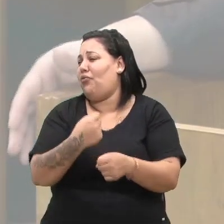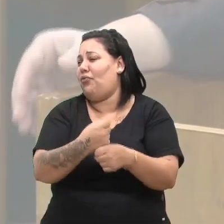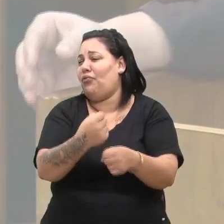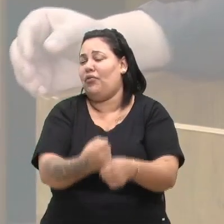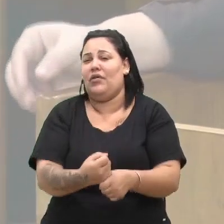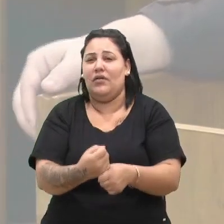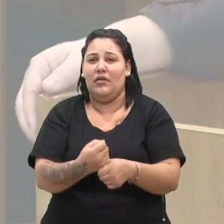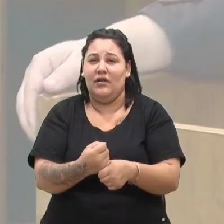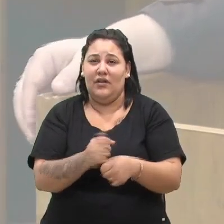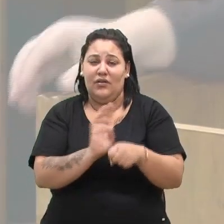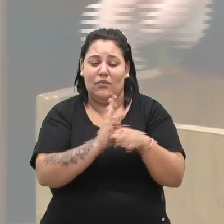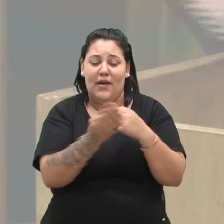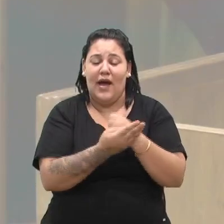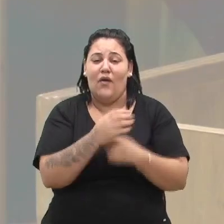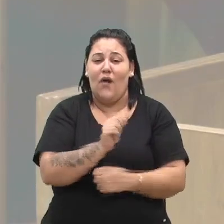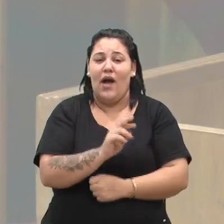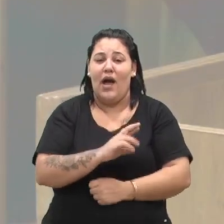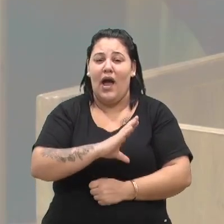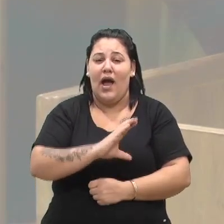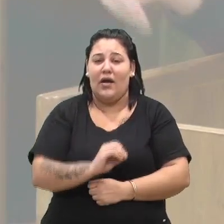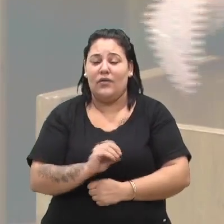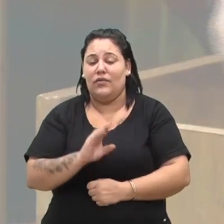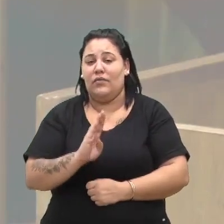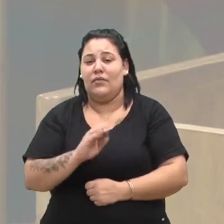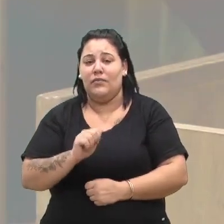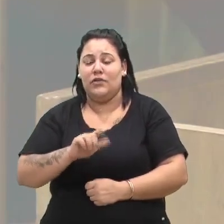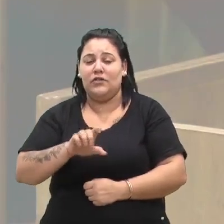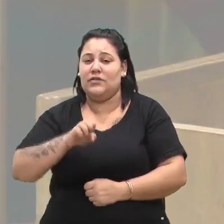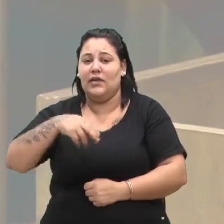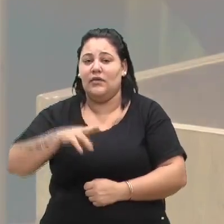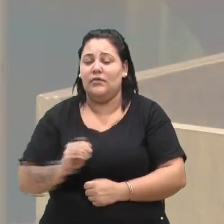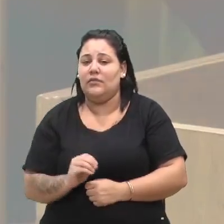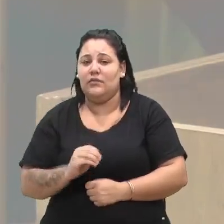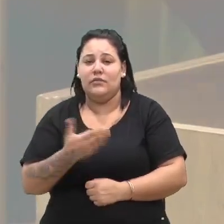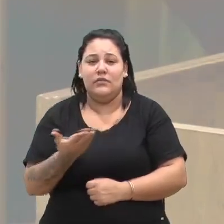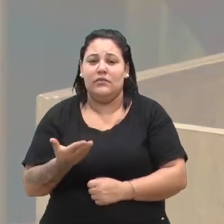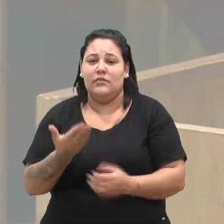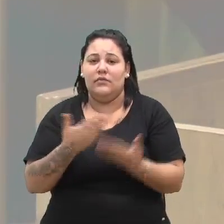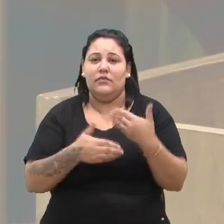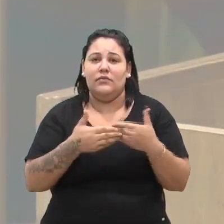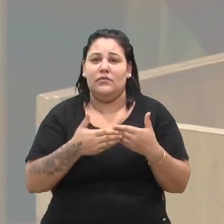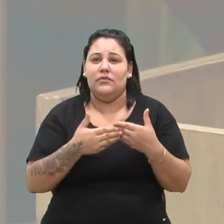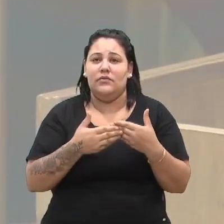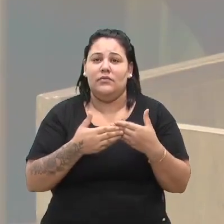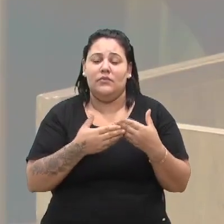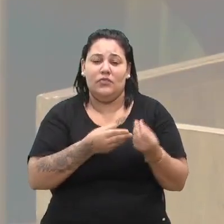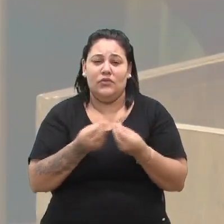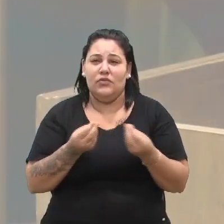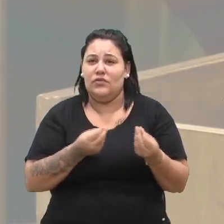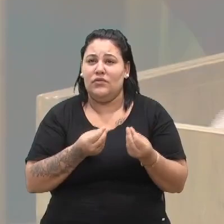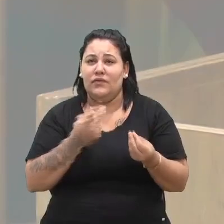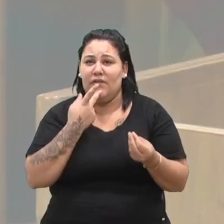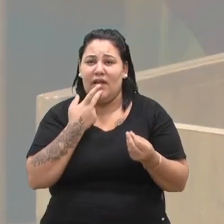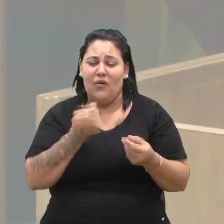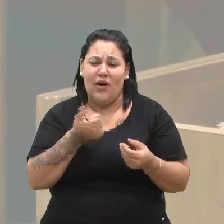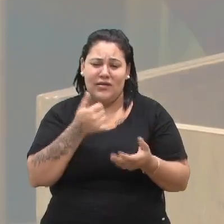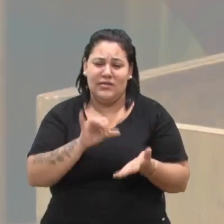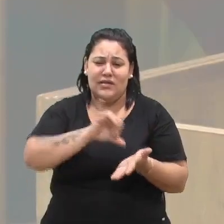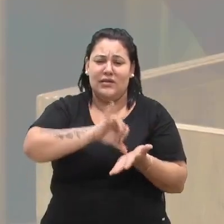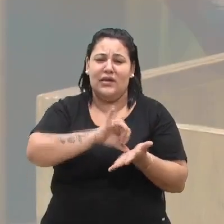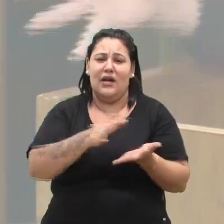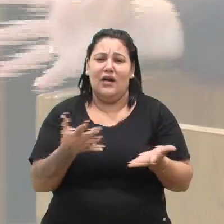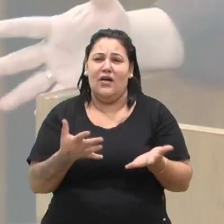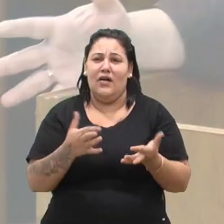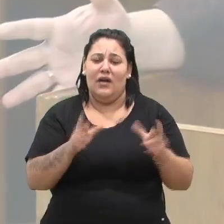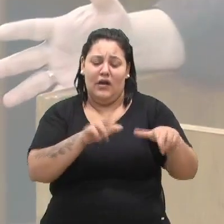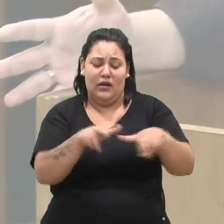Baleno, um bairro totalmente popularizado, não tem, um bairro, pode-se dizer hoje, central. A região